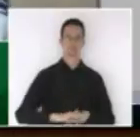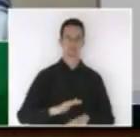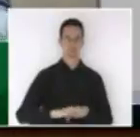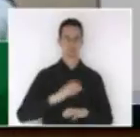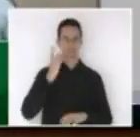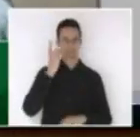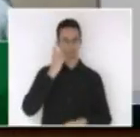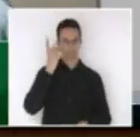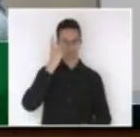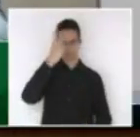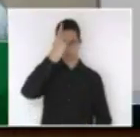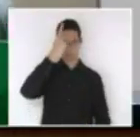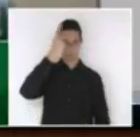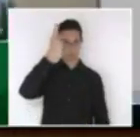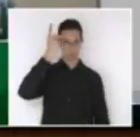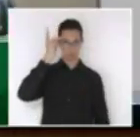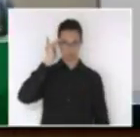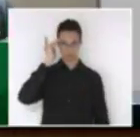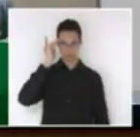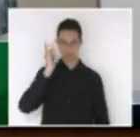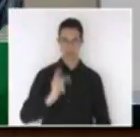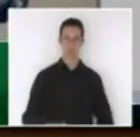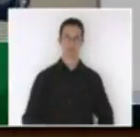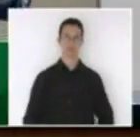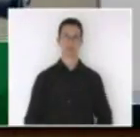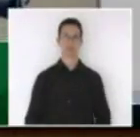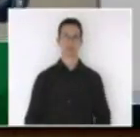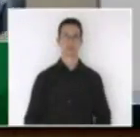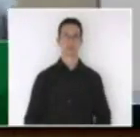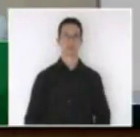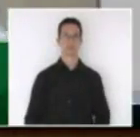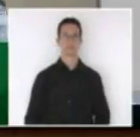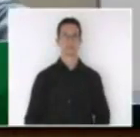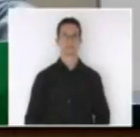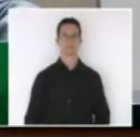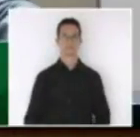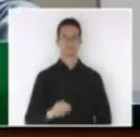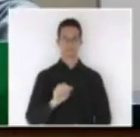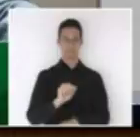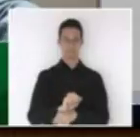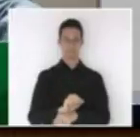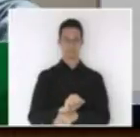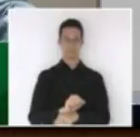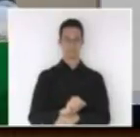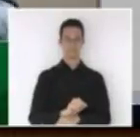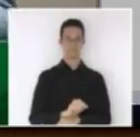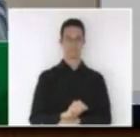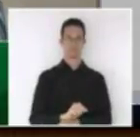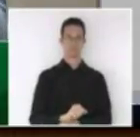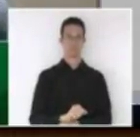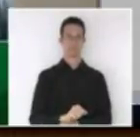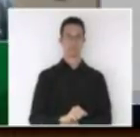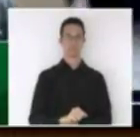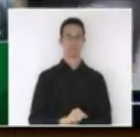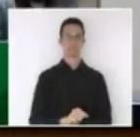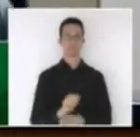Patrício Destro e outros deputados. Pedido de suspensão para que